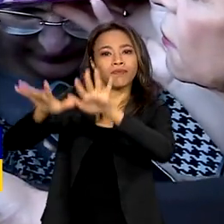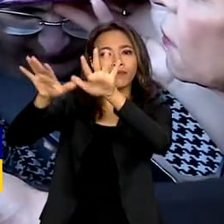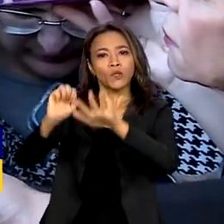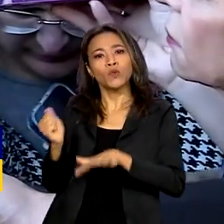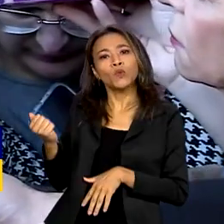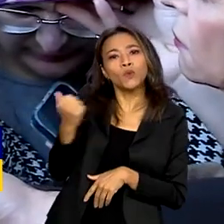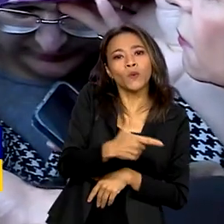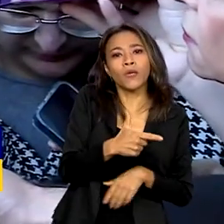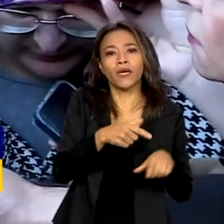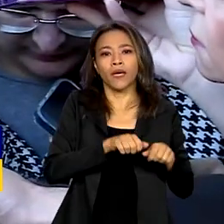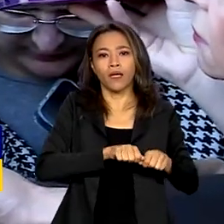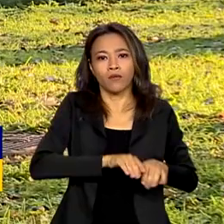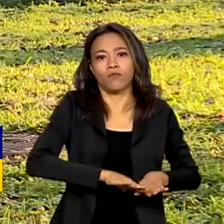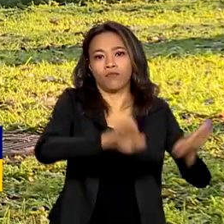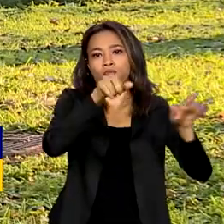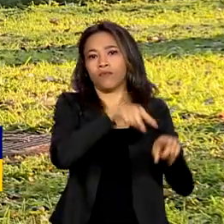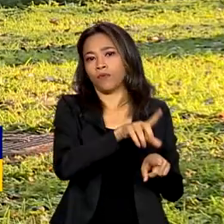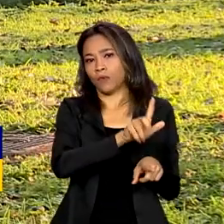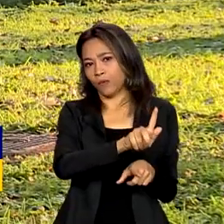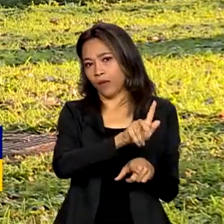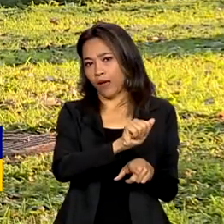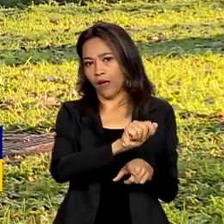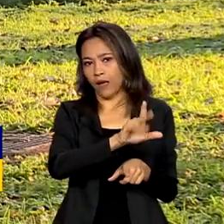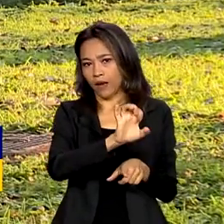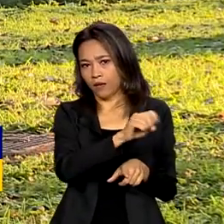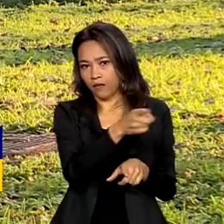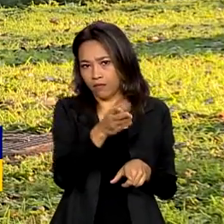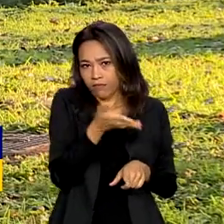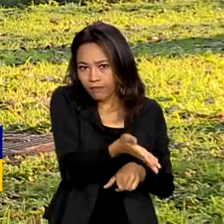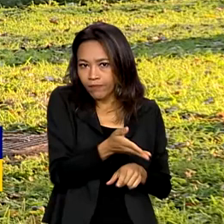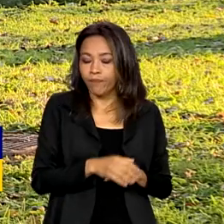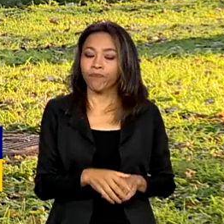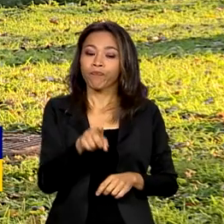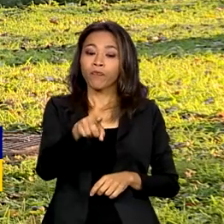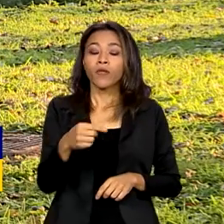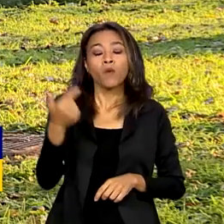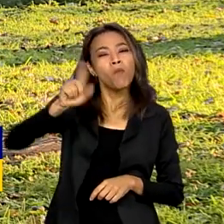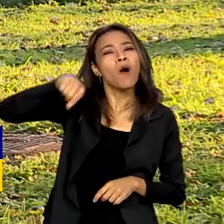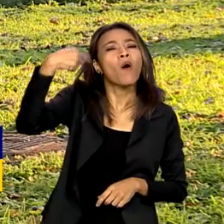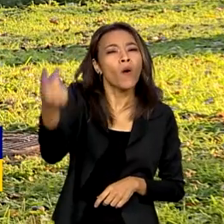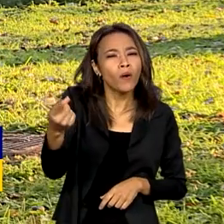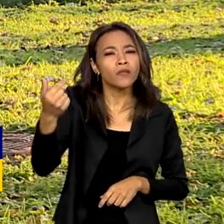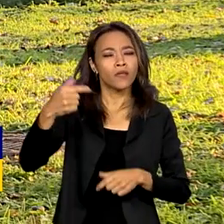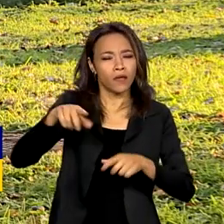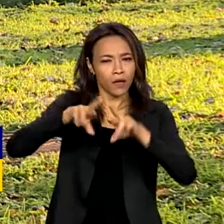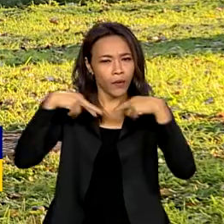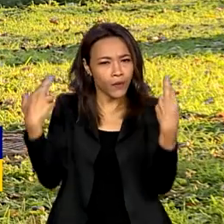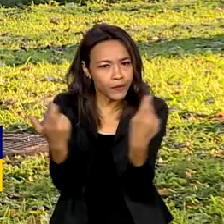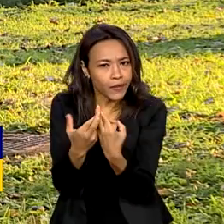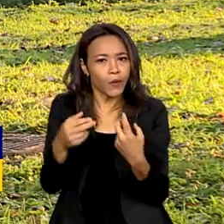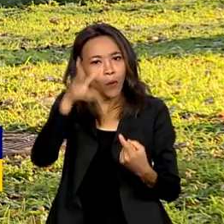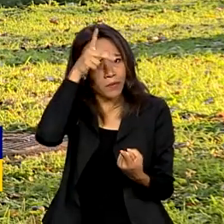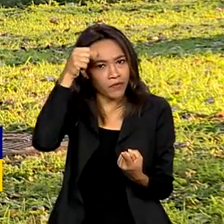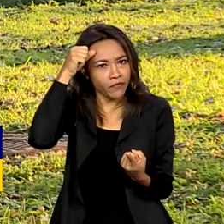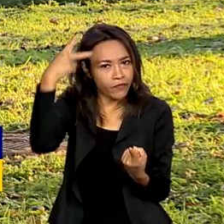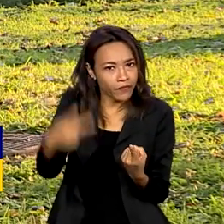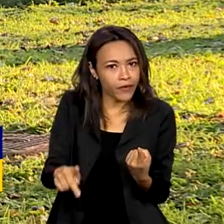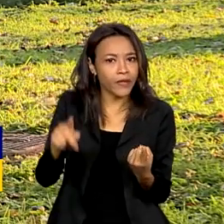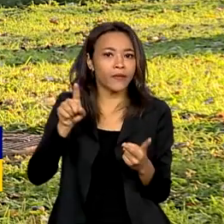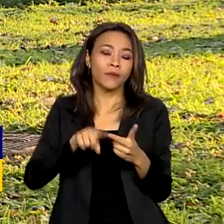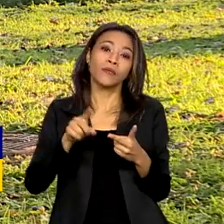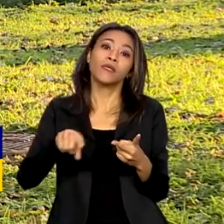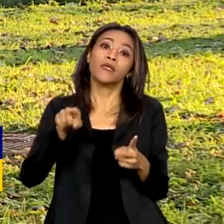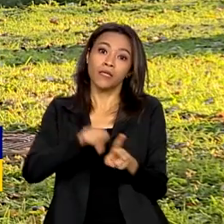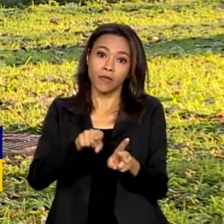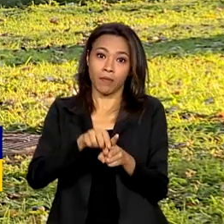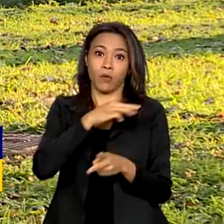internacionais virão para o Rio de Janeiro. Uma próxima reunião entre o governador Cláudio Castro, o prefeito Eduardo Paes e o ministro Márcio